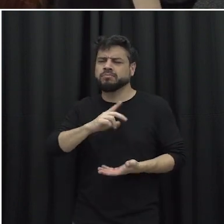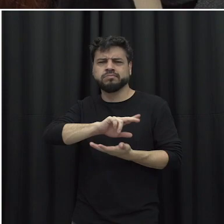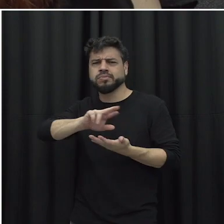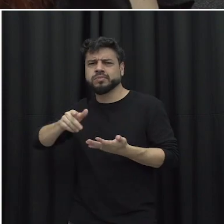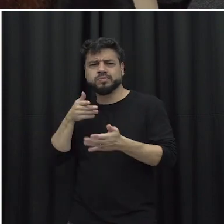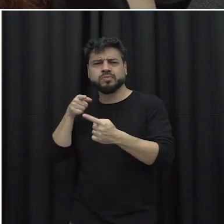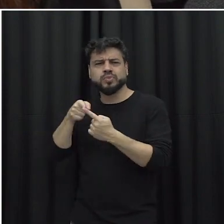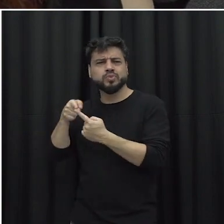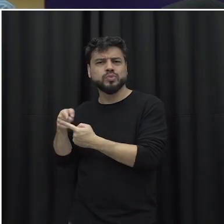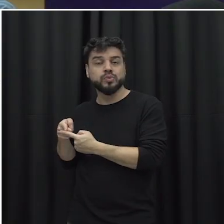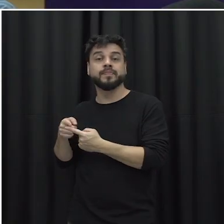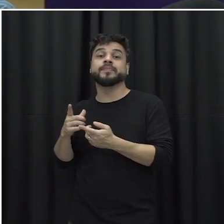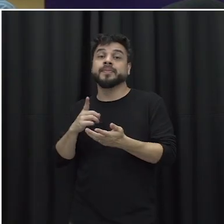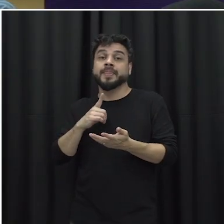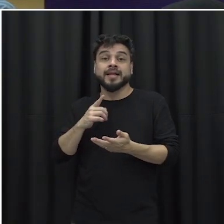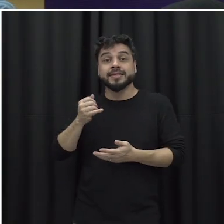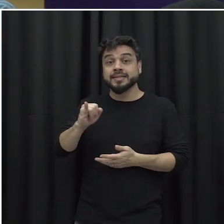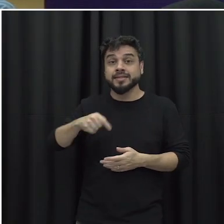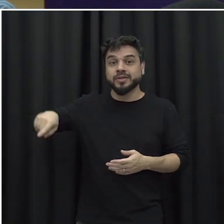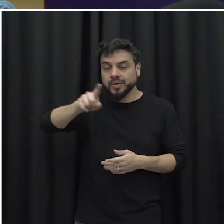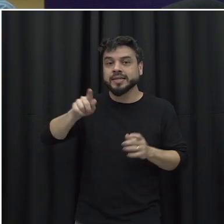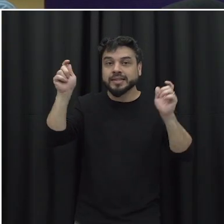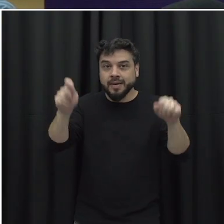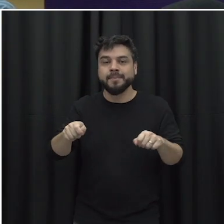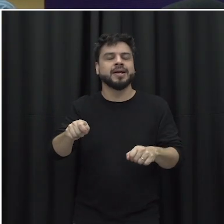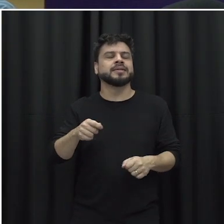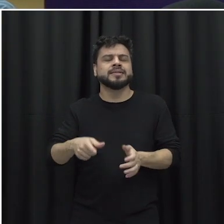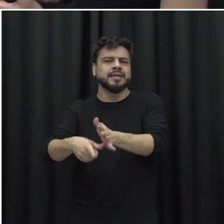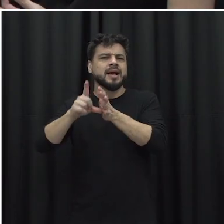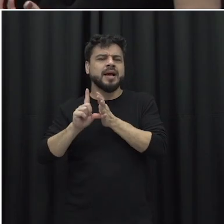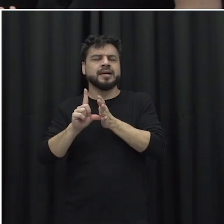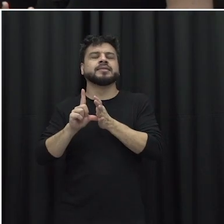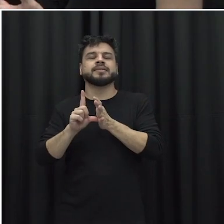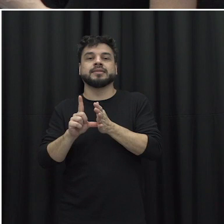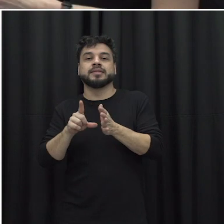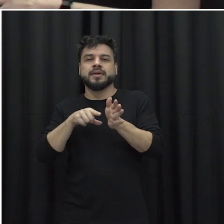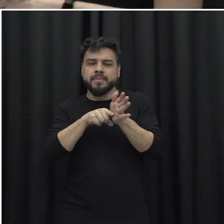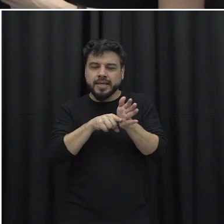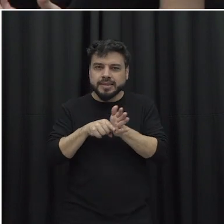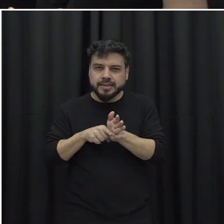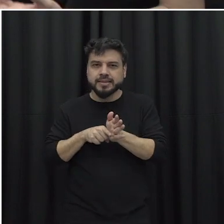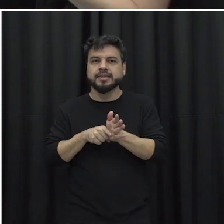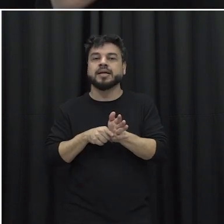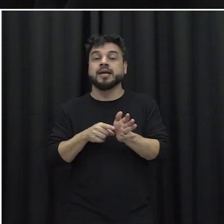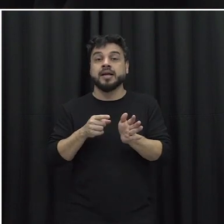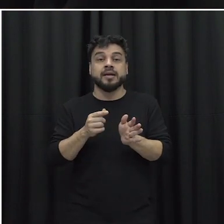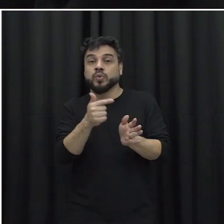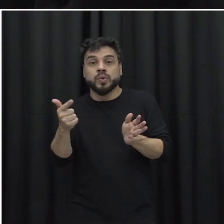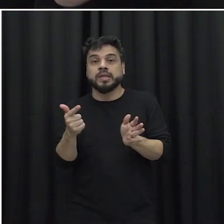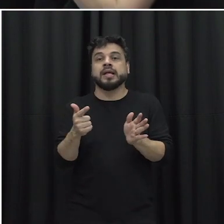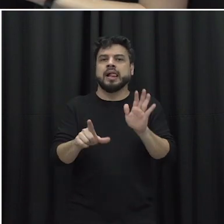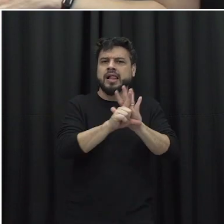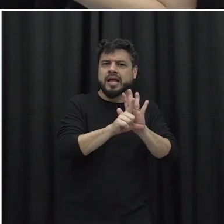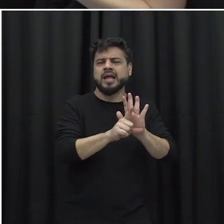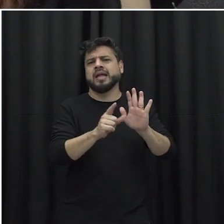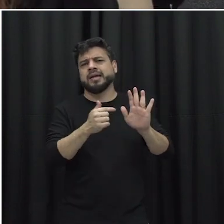gente tivesse condições, né, antes de ter continuado a pesquisa, não ter toda essa questão